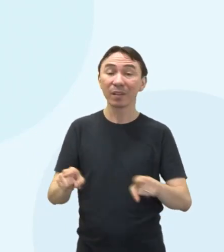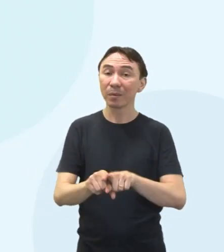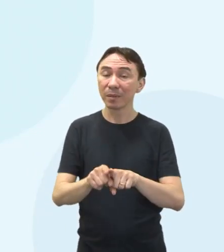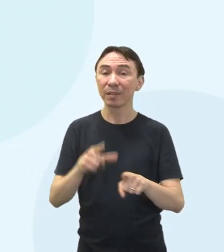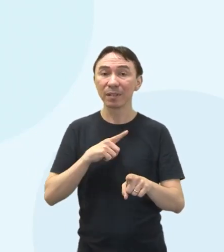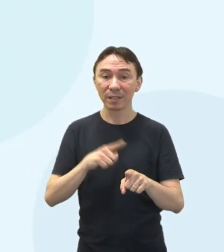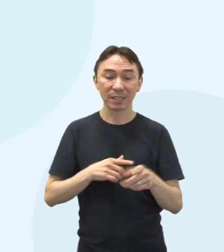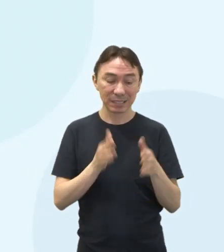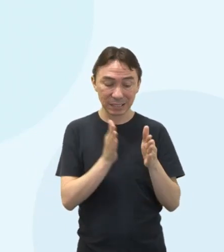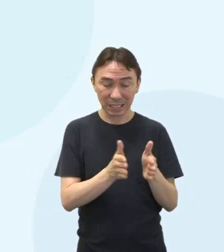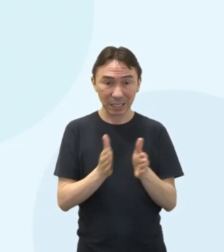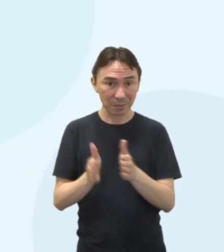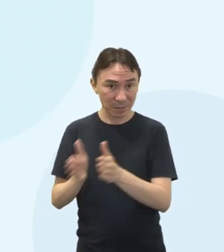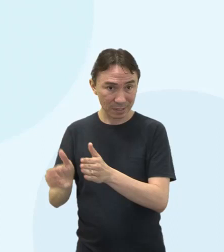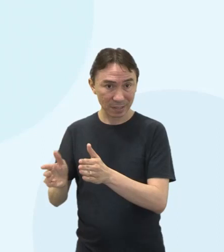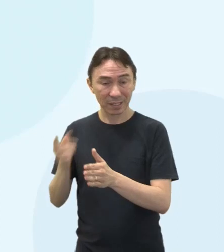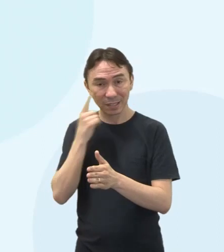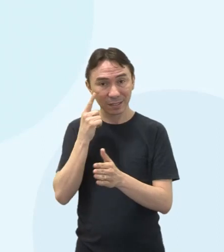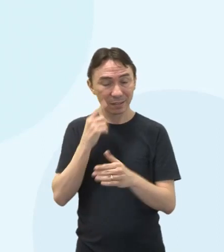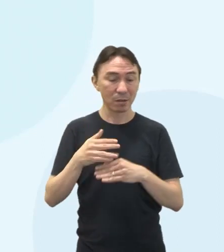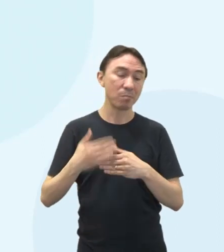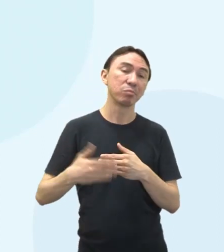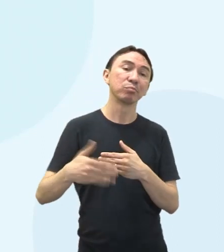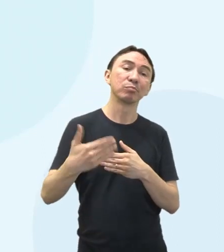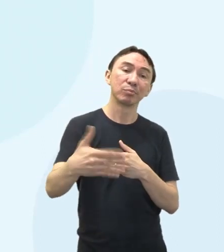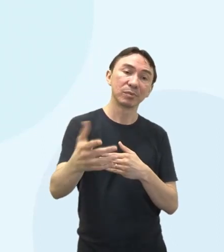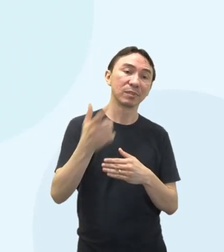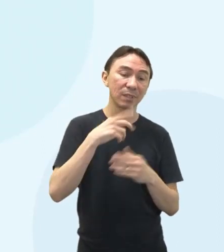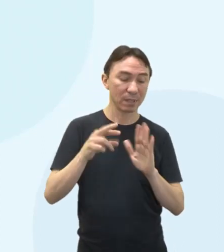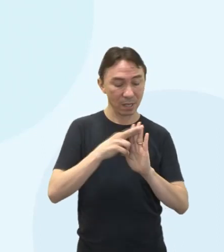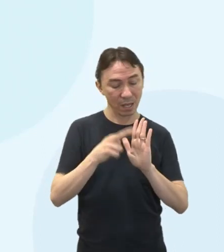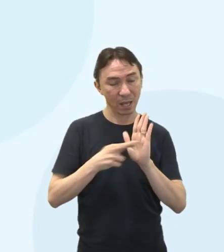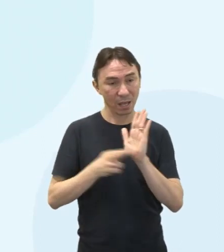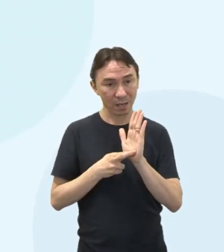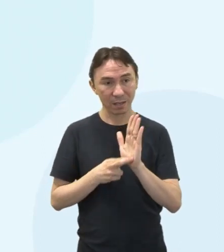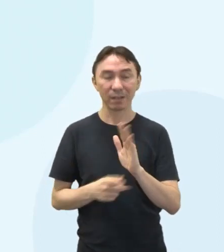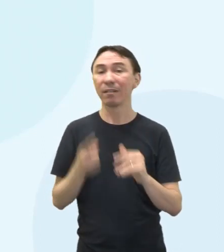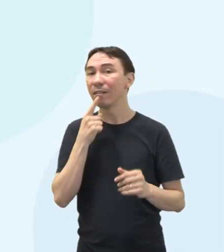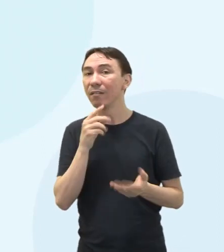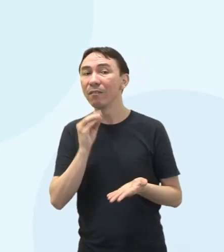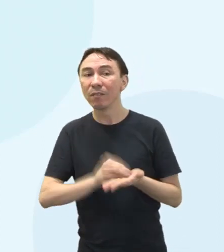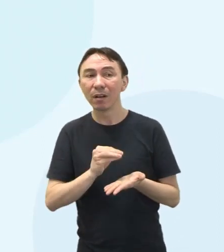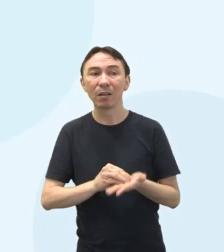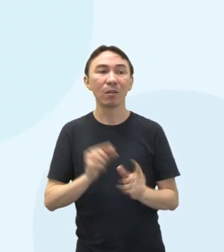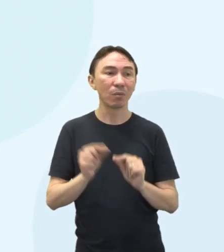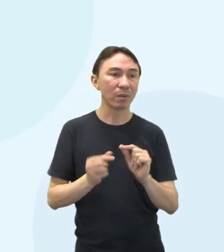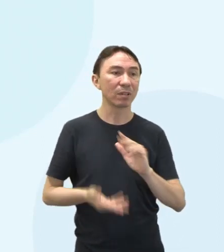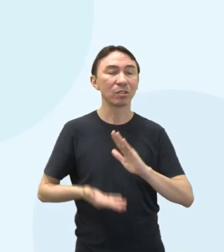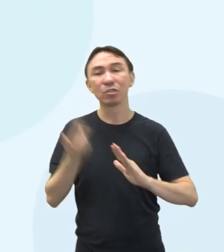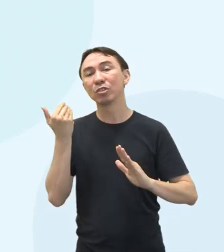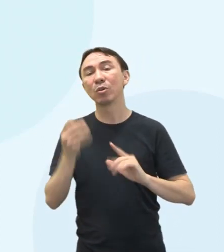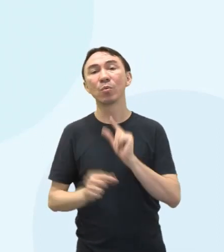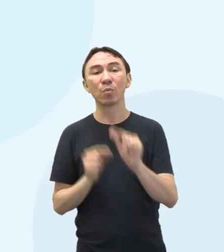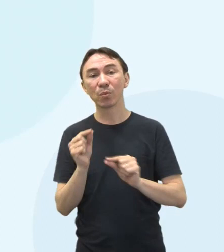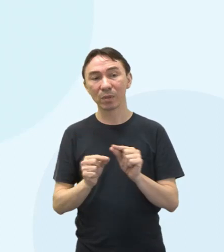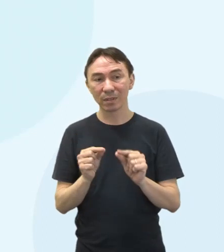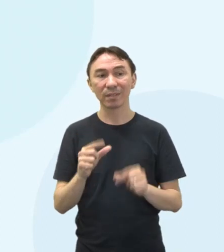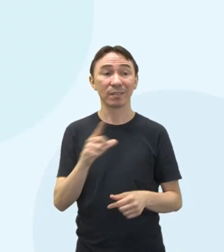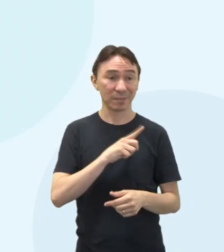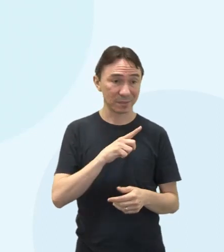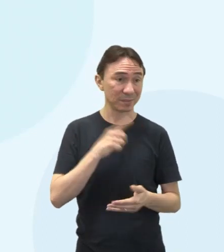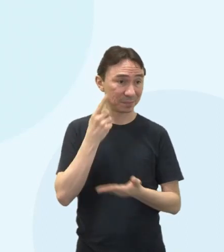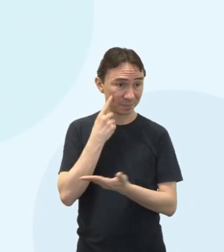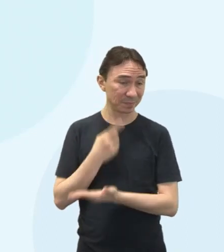de sequência e determinar elementos faltantes ou seguintes então nós temos aí o objeto de conhecimento